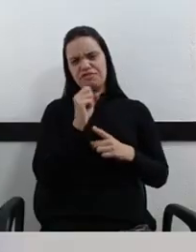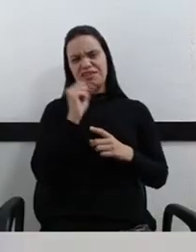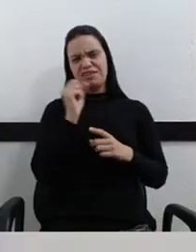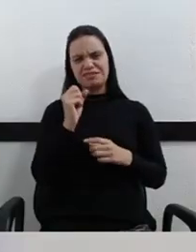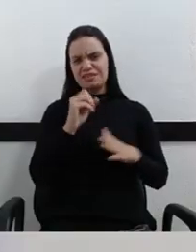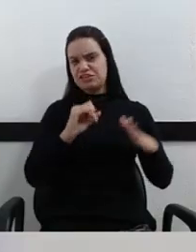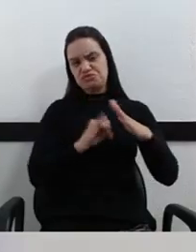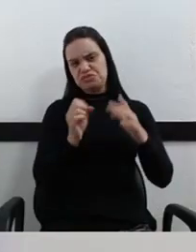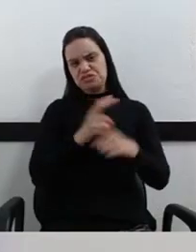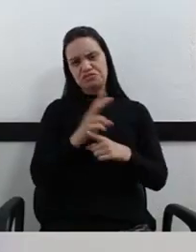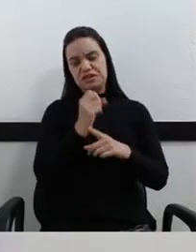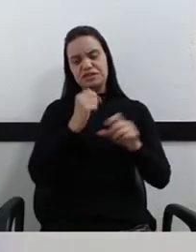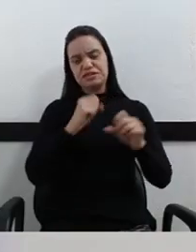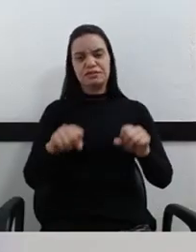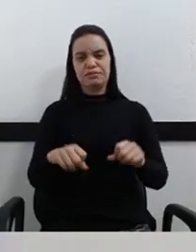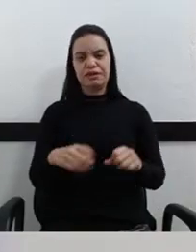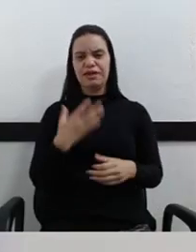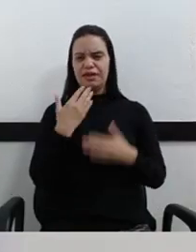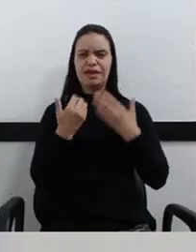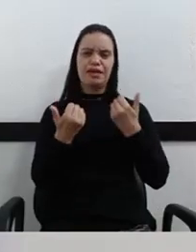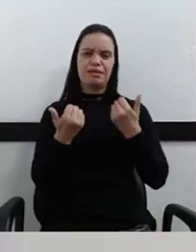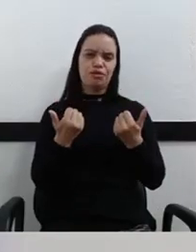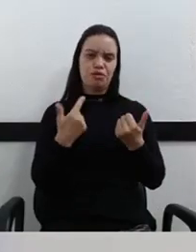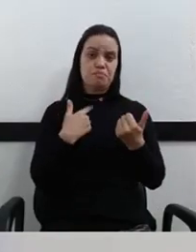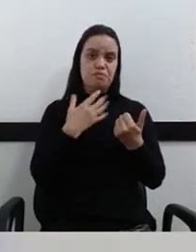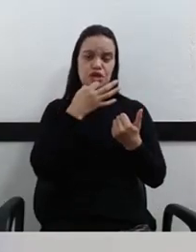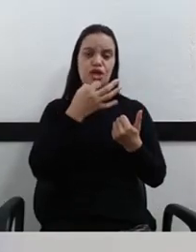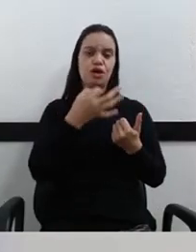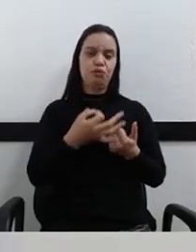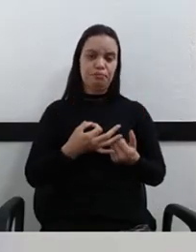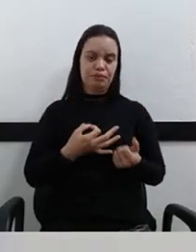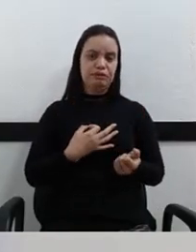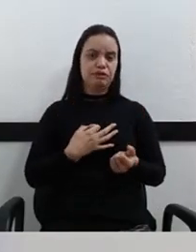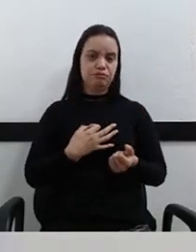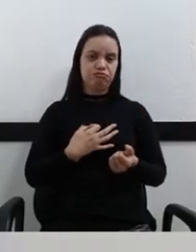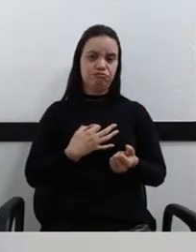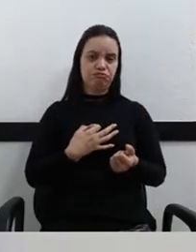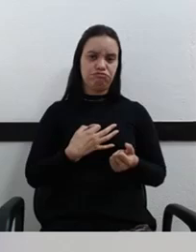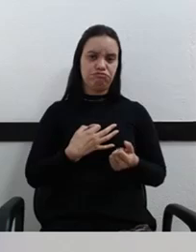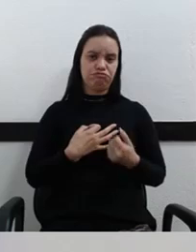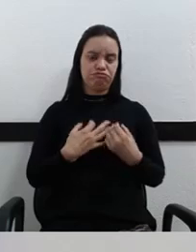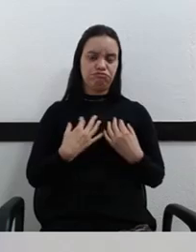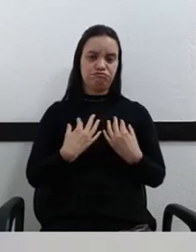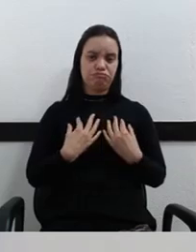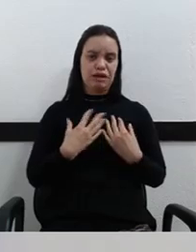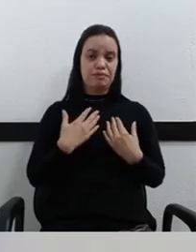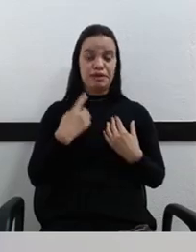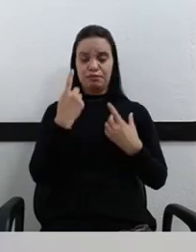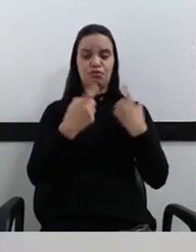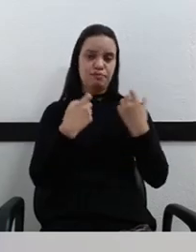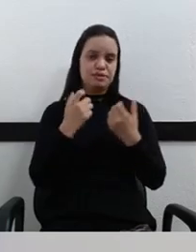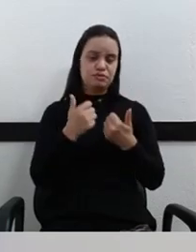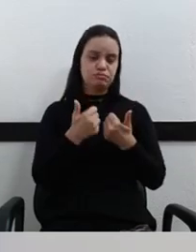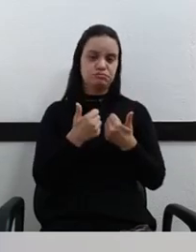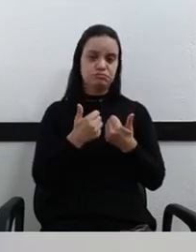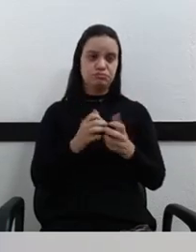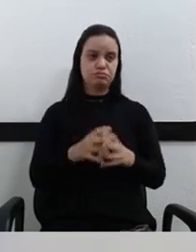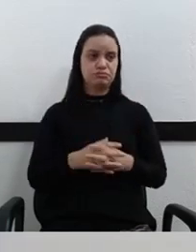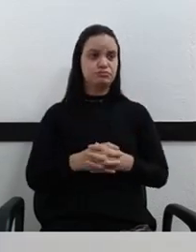mundo fica numa situação de menor exposição. A minha preocupação é essa, na